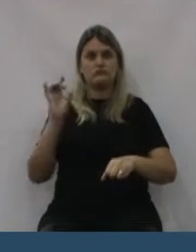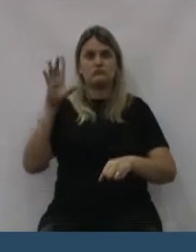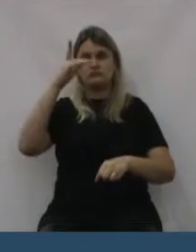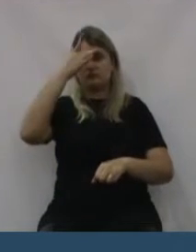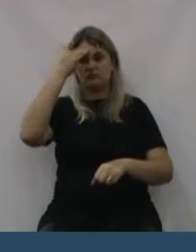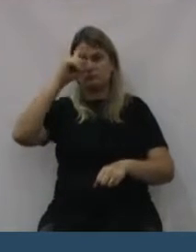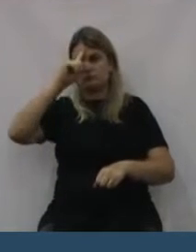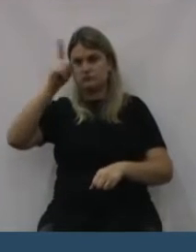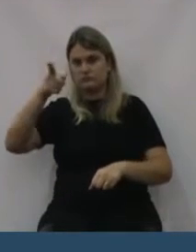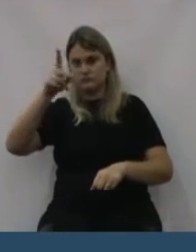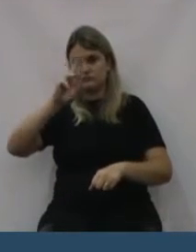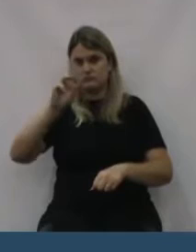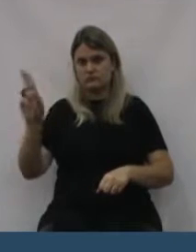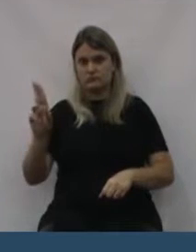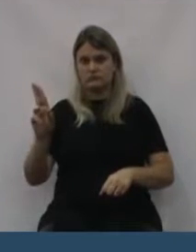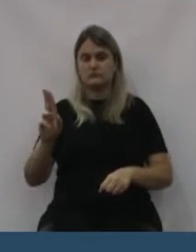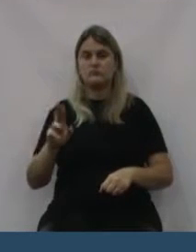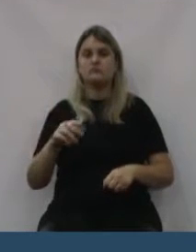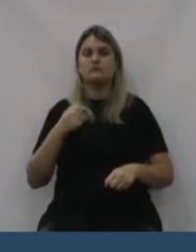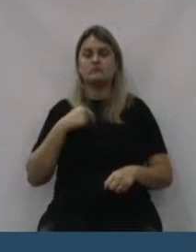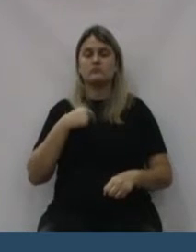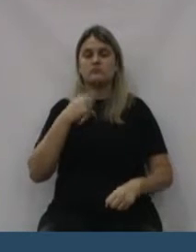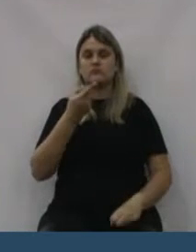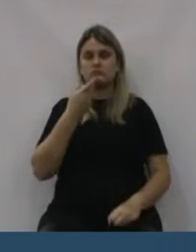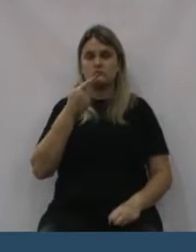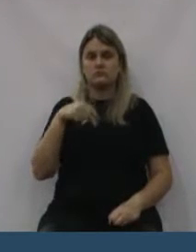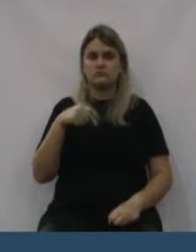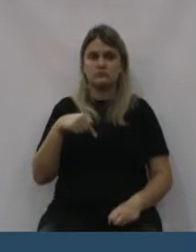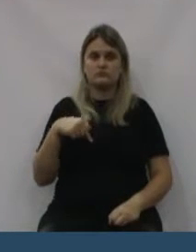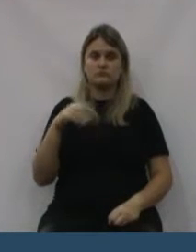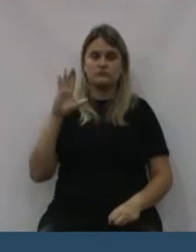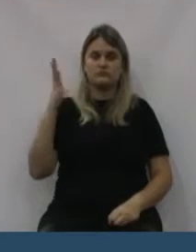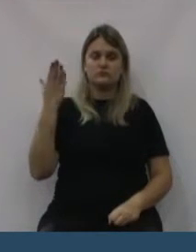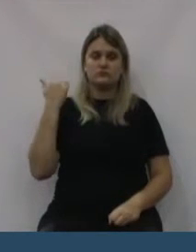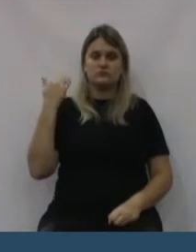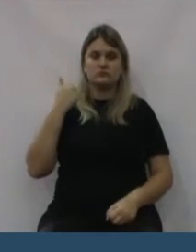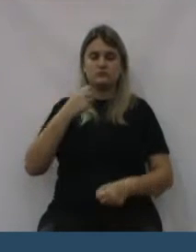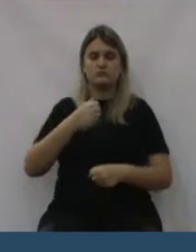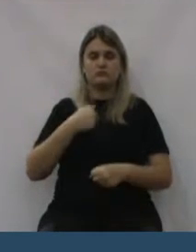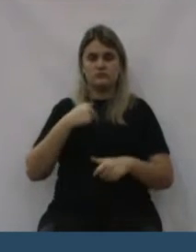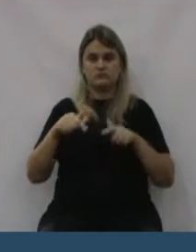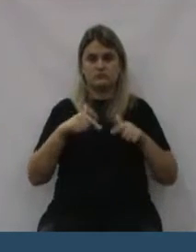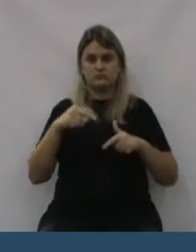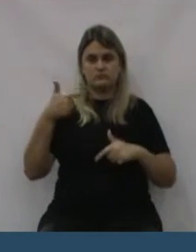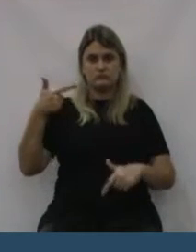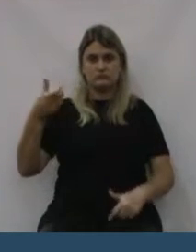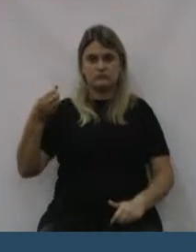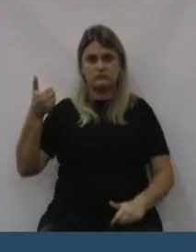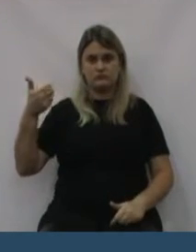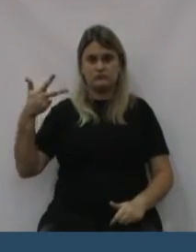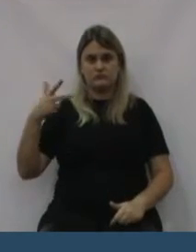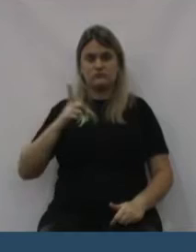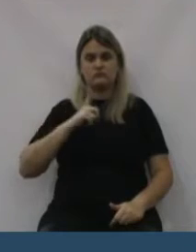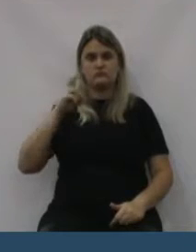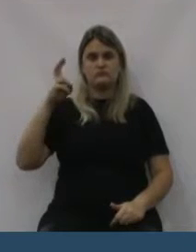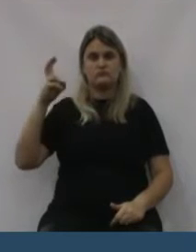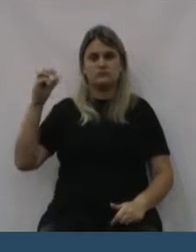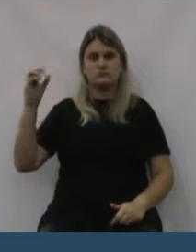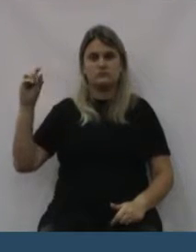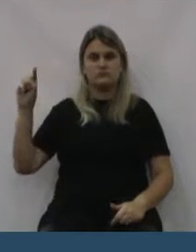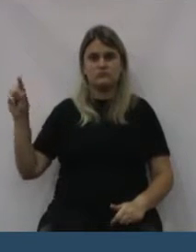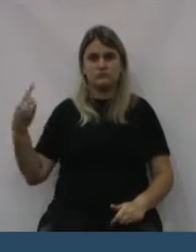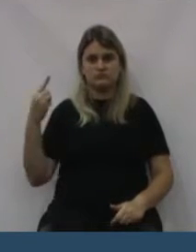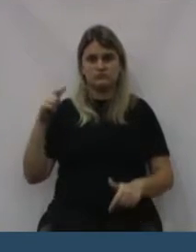inclusive daqueles que estão presos, são nomeações estritamente políticas e nada